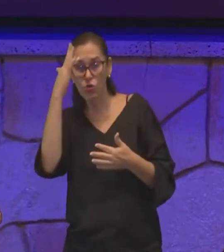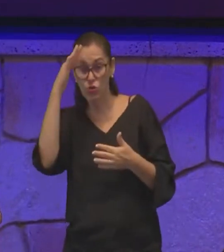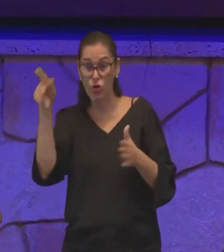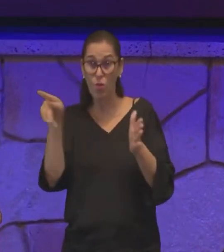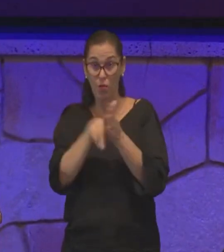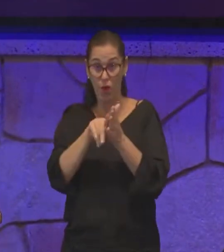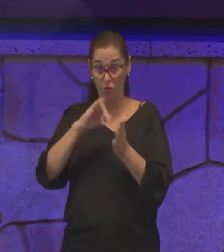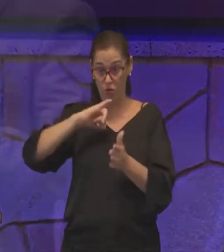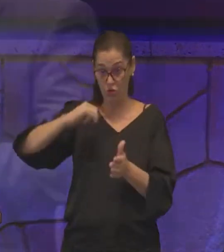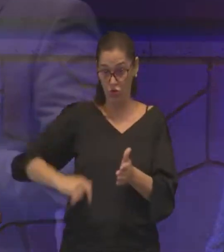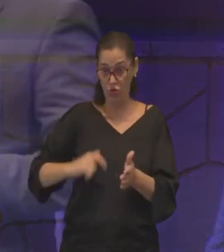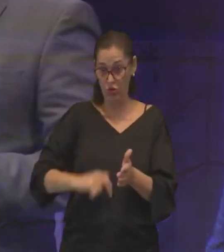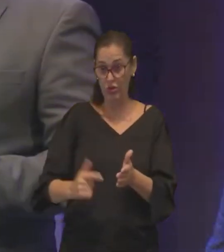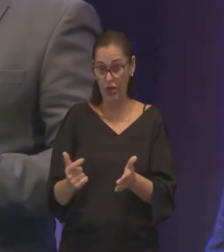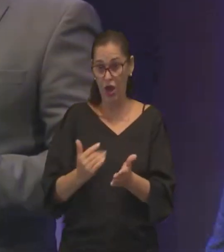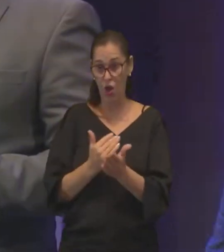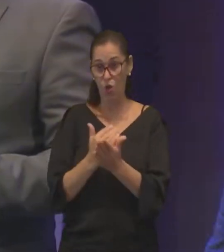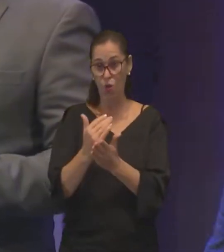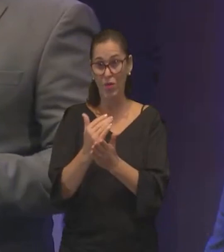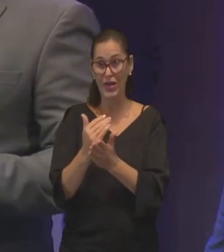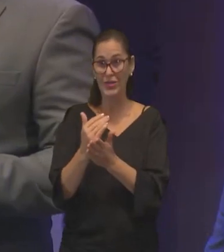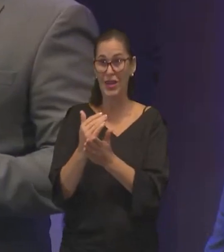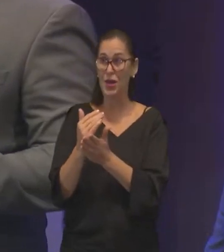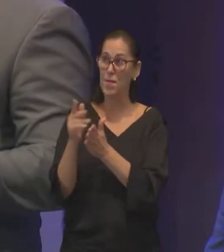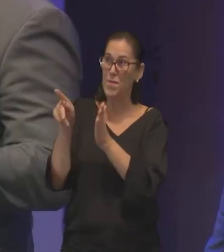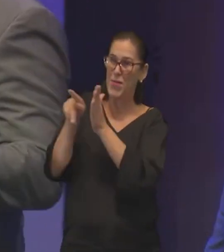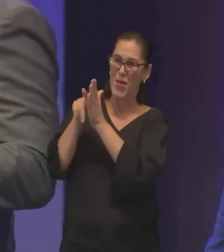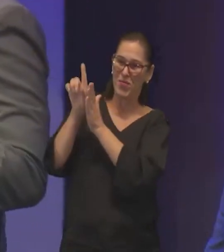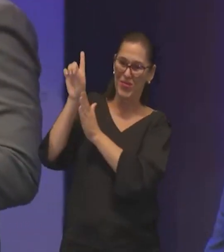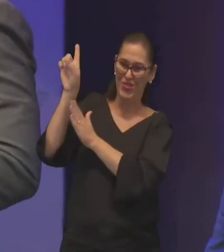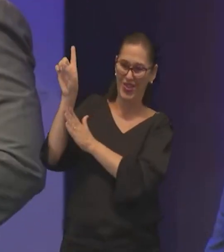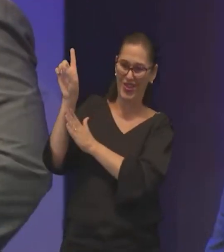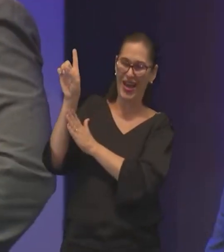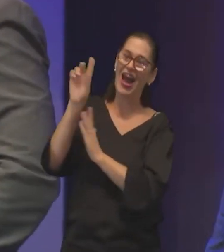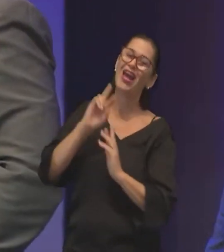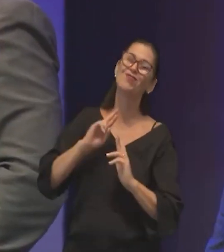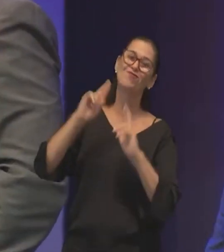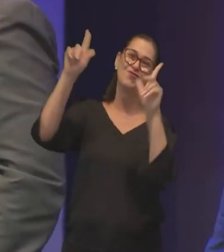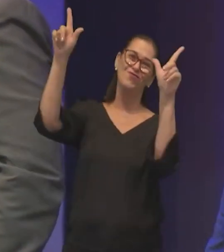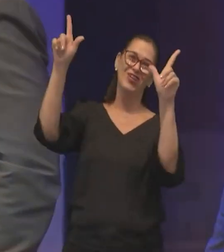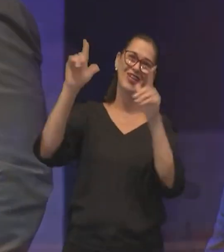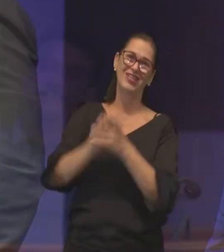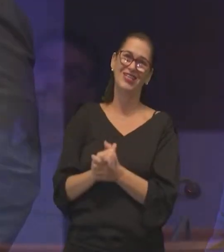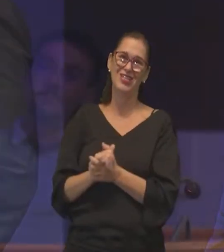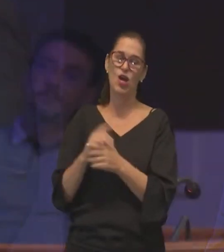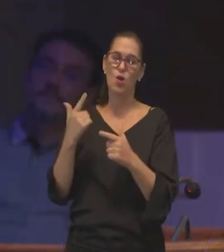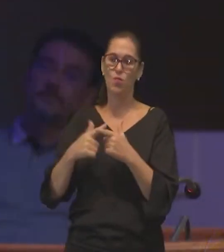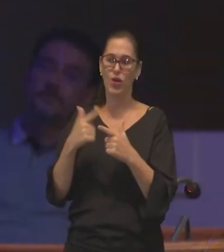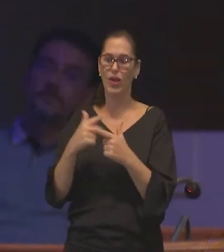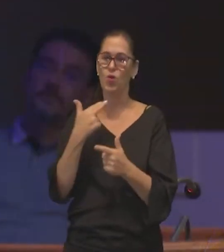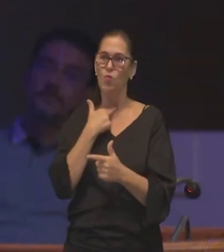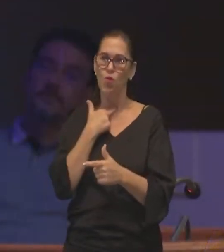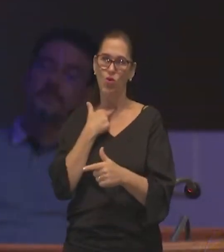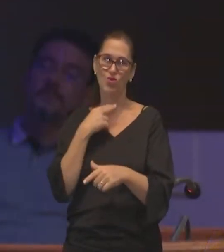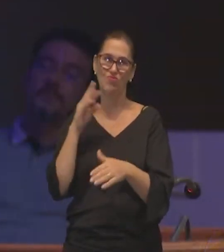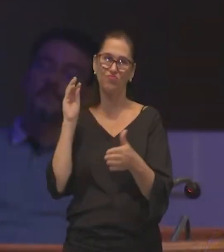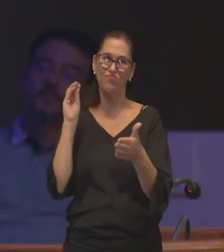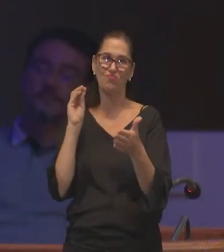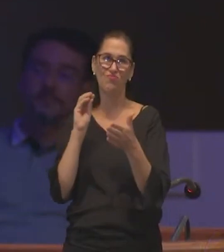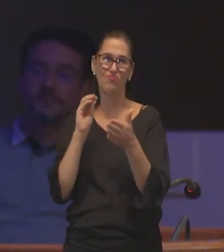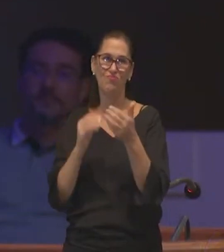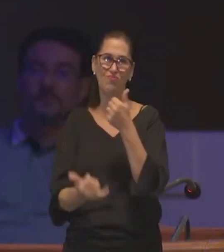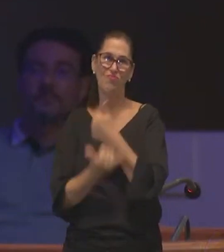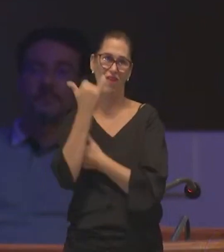José, ele começa com Deus. E aí tem toda a diferença, porque não pode falhar. E